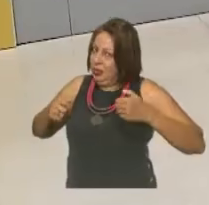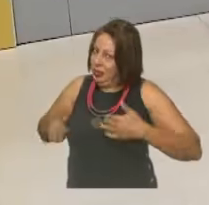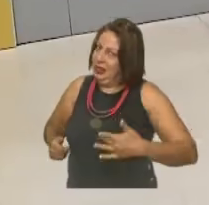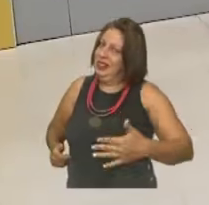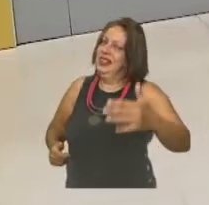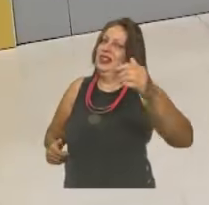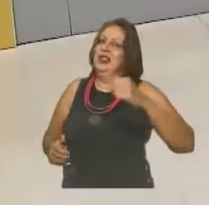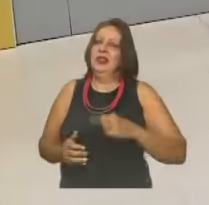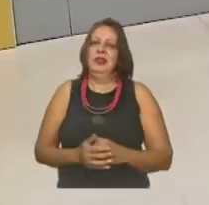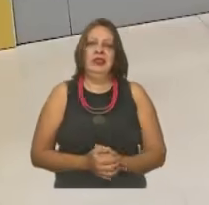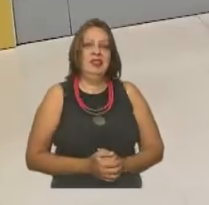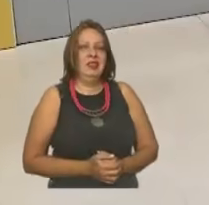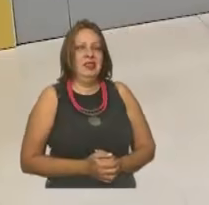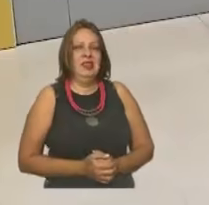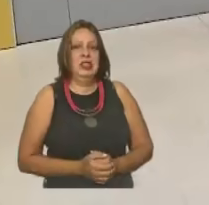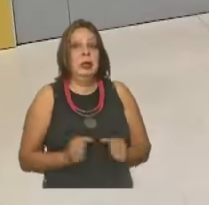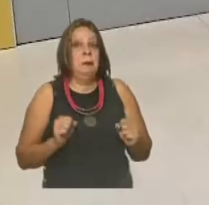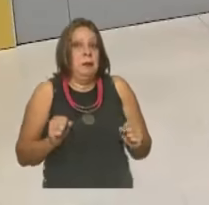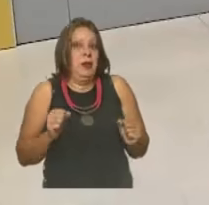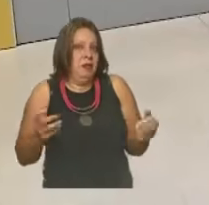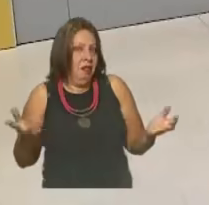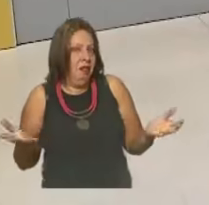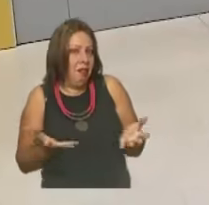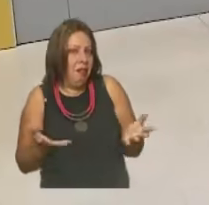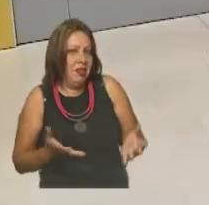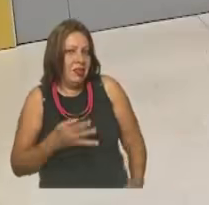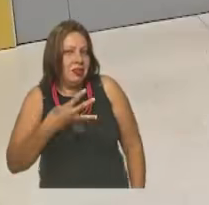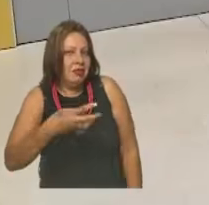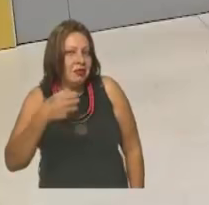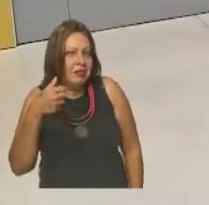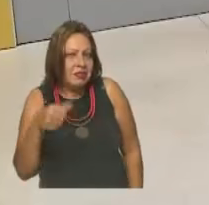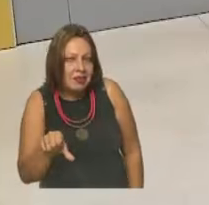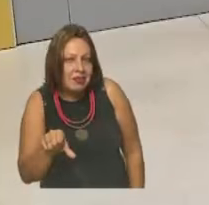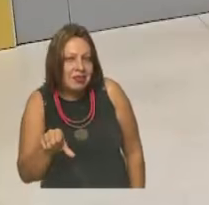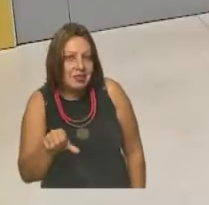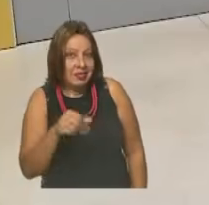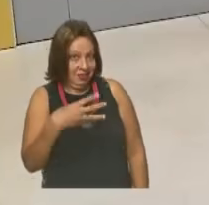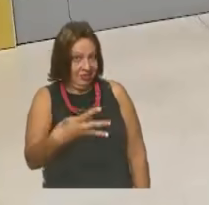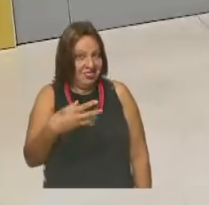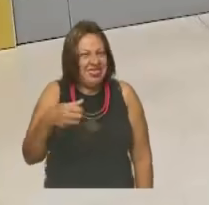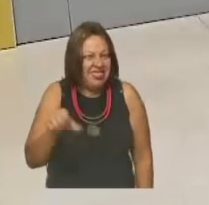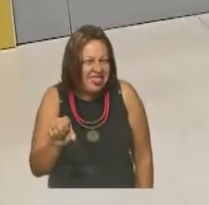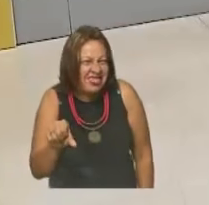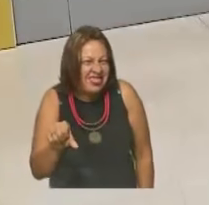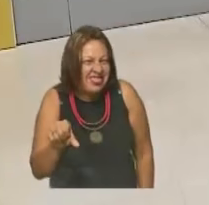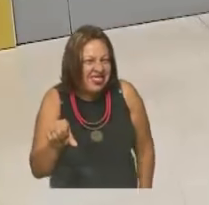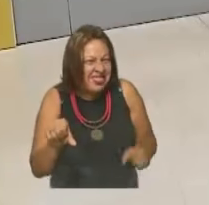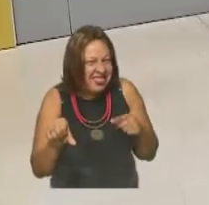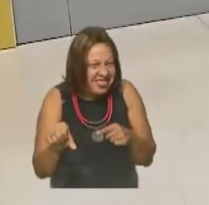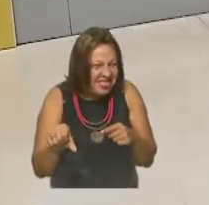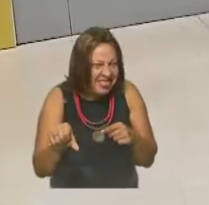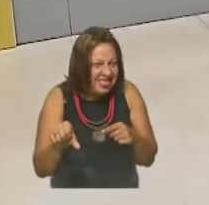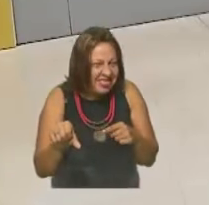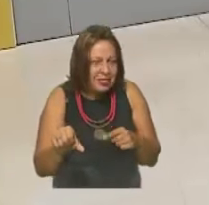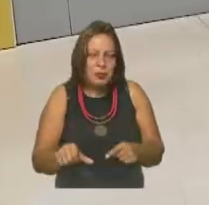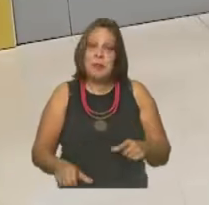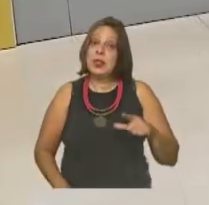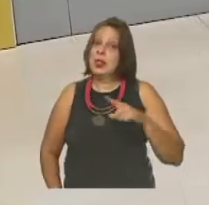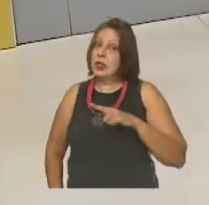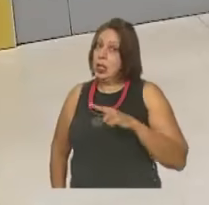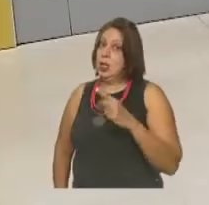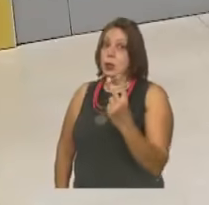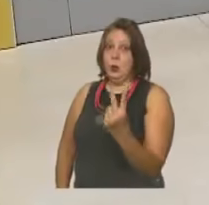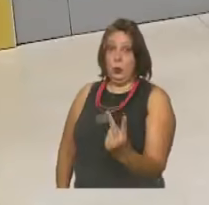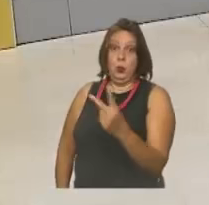Beth. E pode ser agora, será que agora com 49? 49. Temos agora